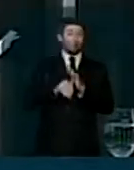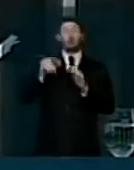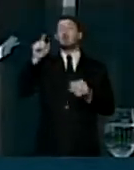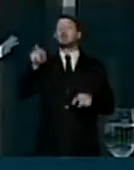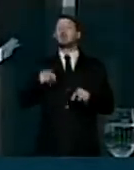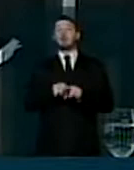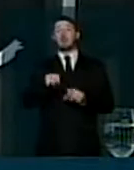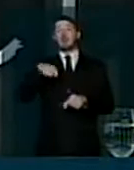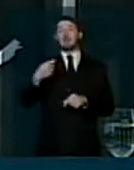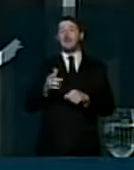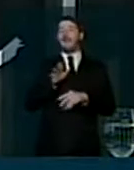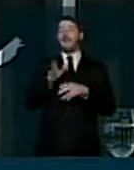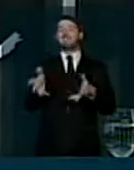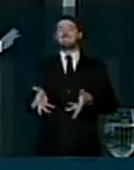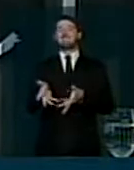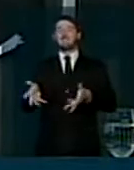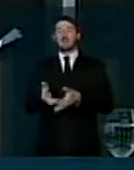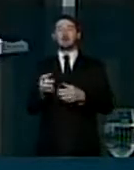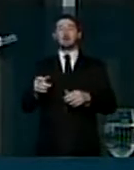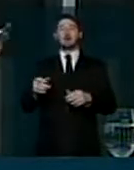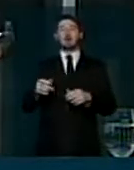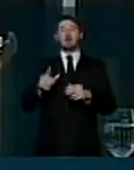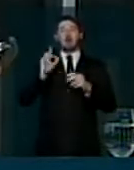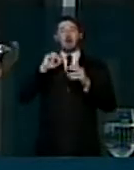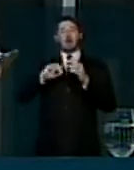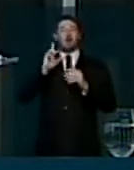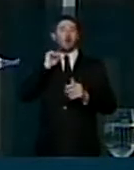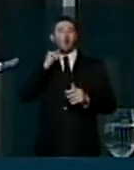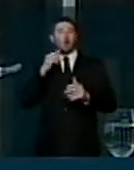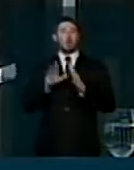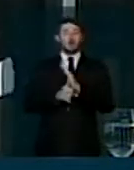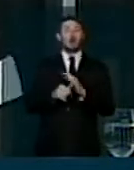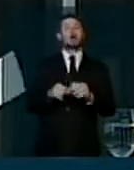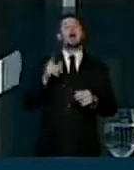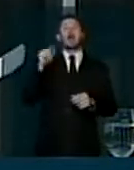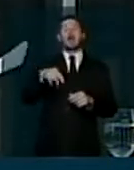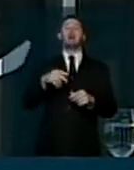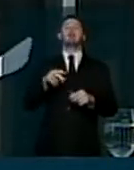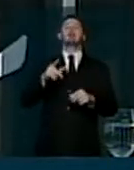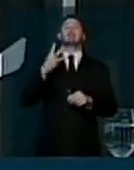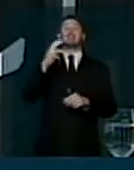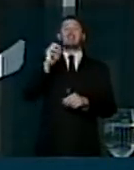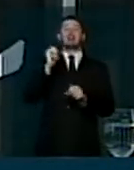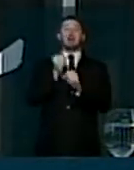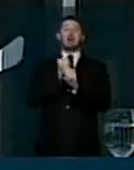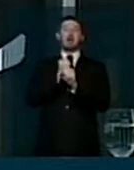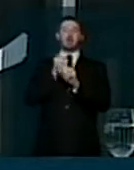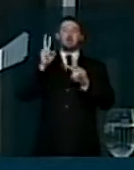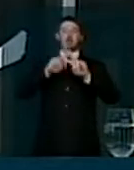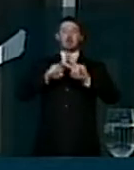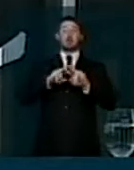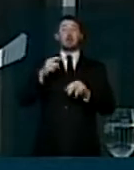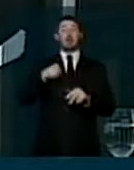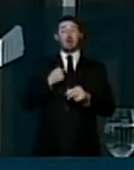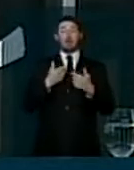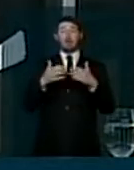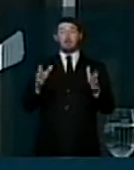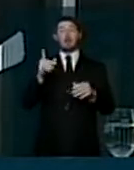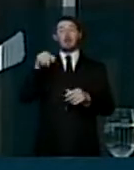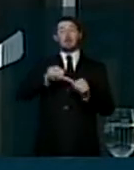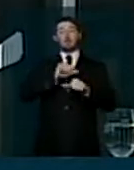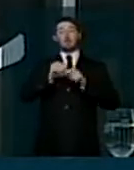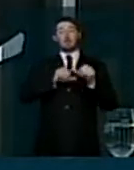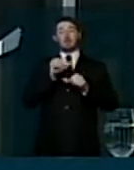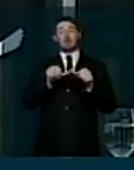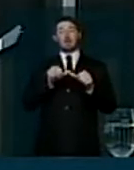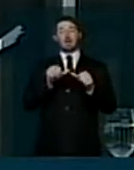de cadeia, e foi o primeiro projeto de lei que apresentei no dia 3 de fevereiro, que altera o Código